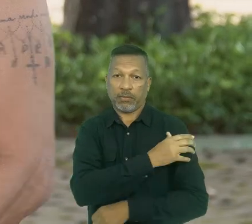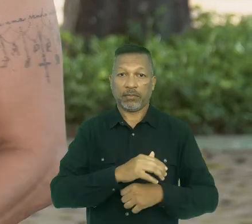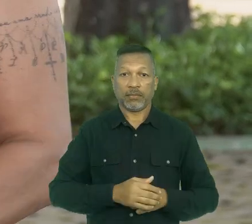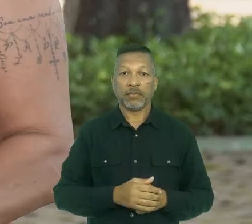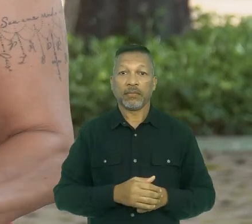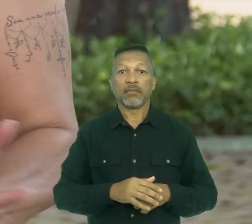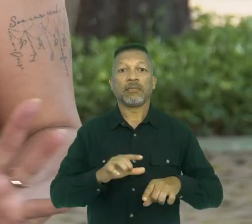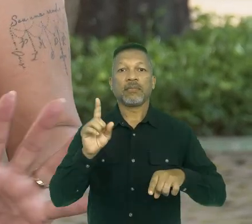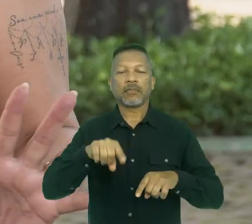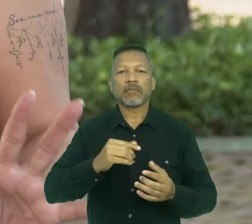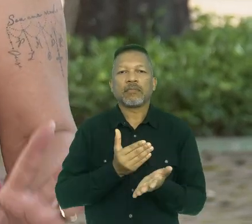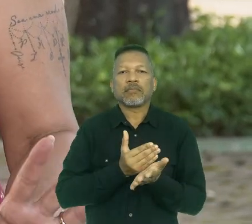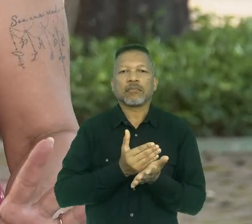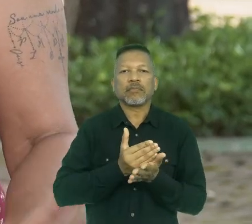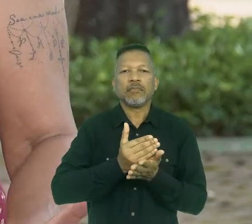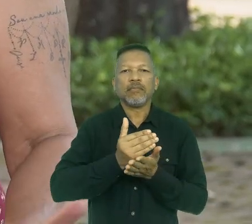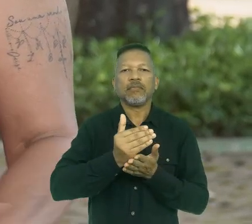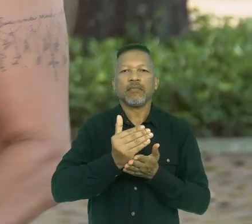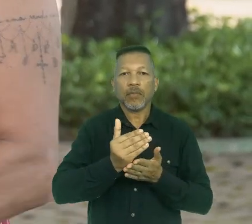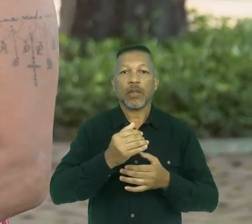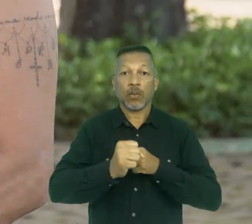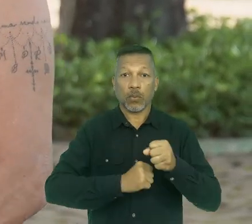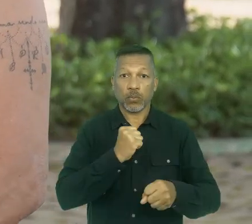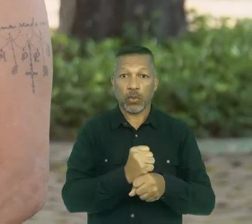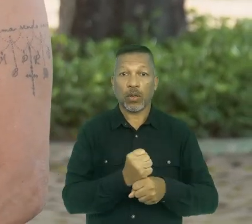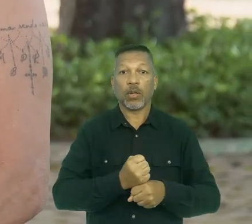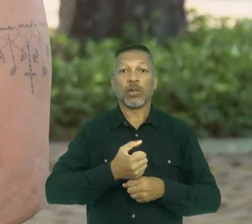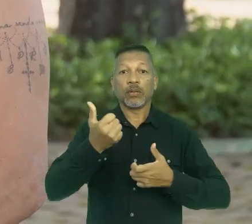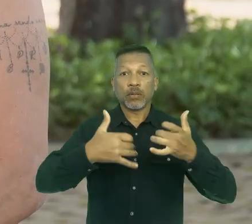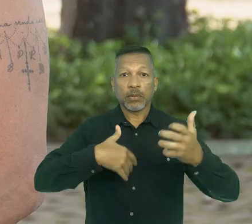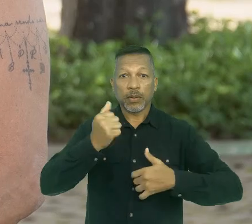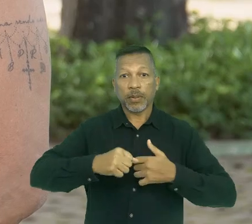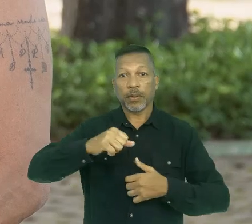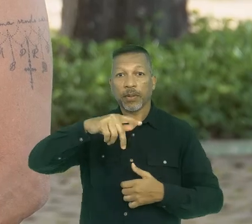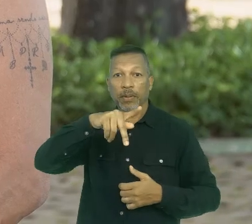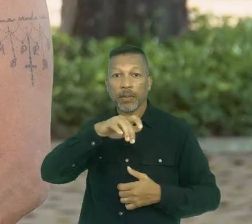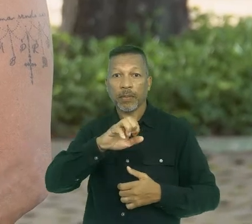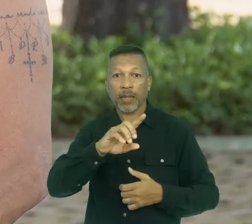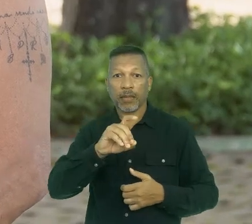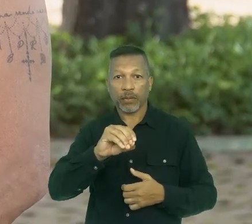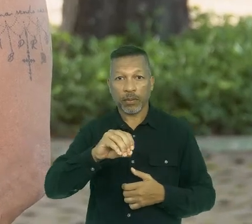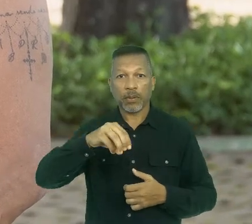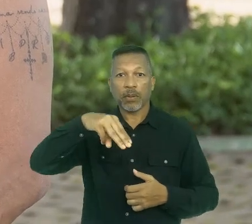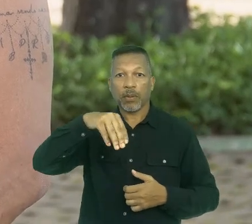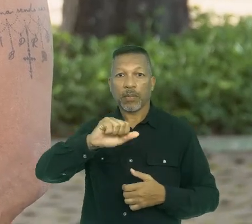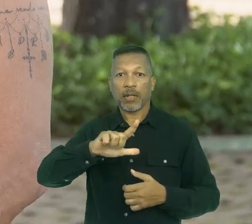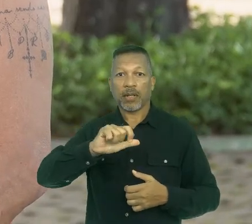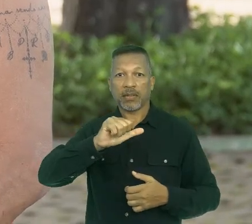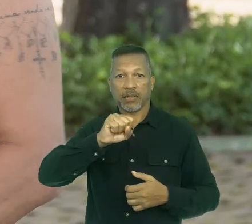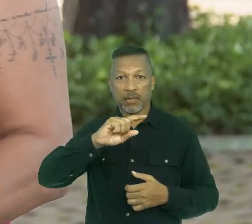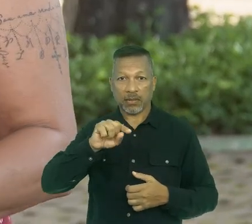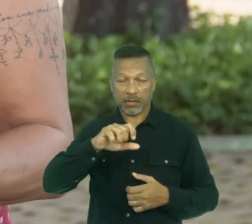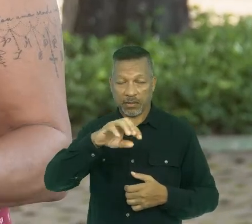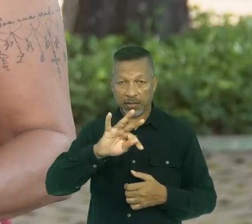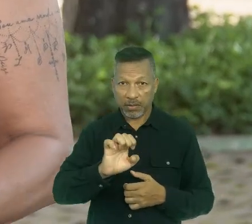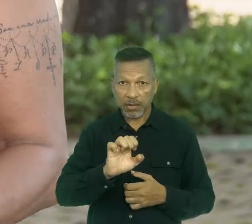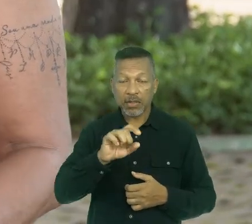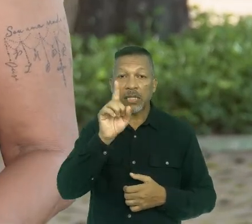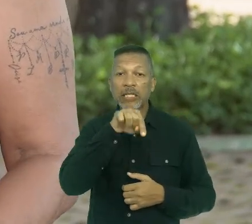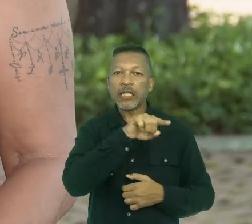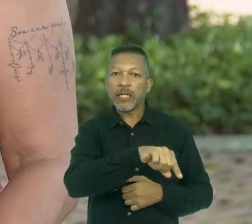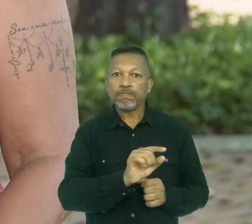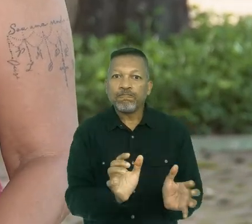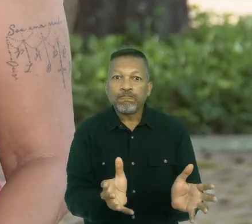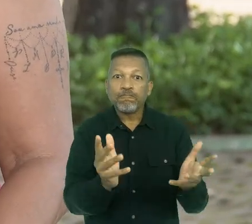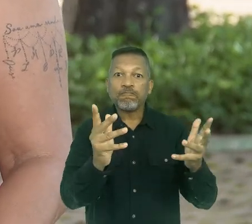eu começava o ano letivo contando a história do Pedro Malazarte para eles. E era para incentivar